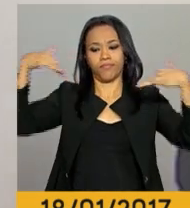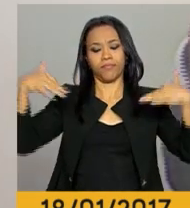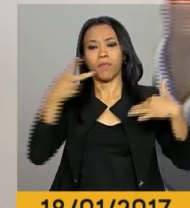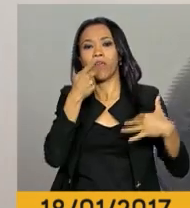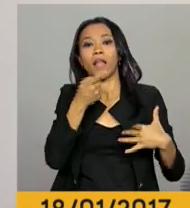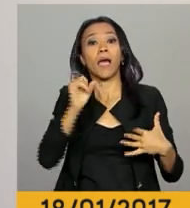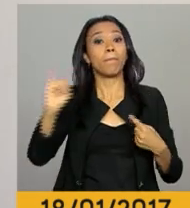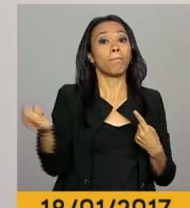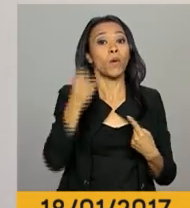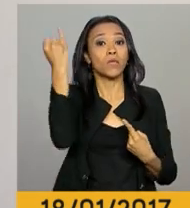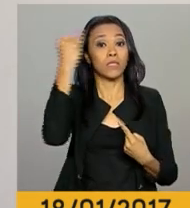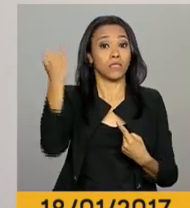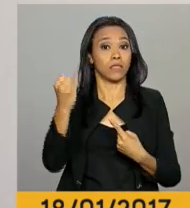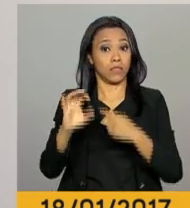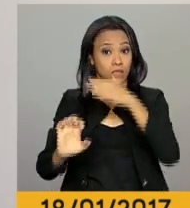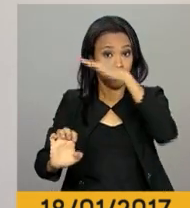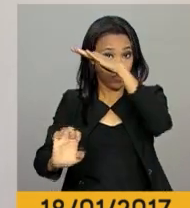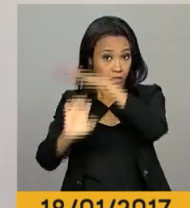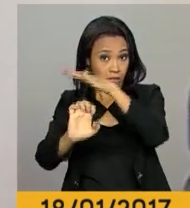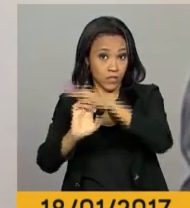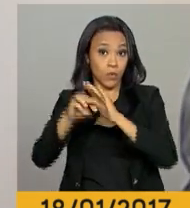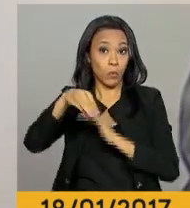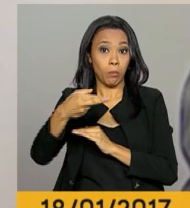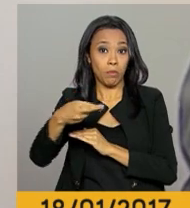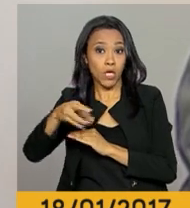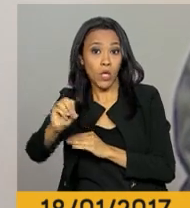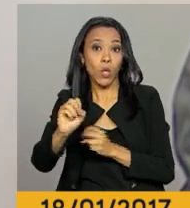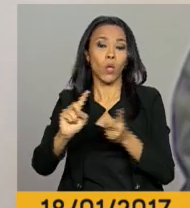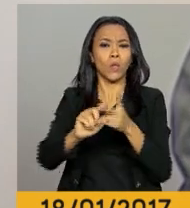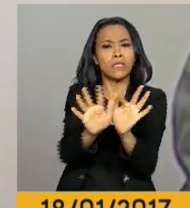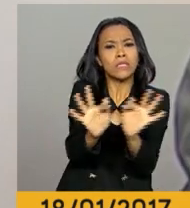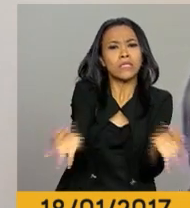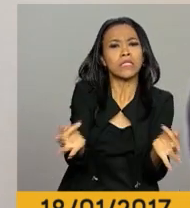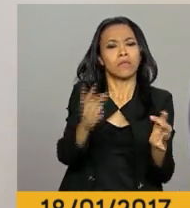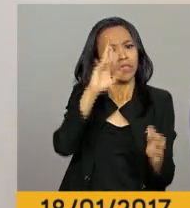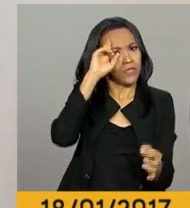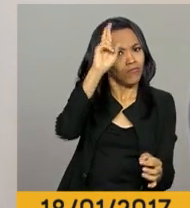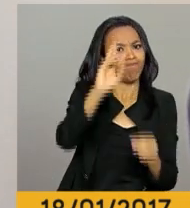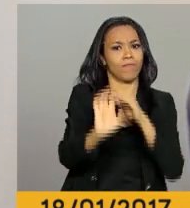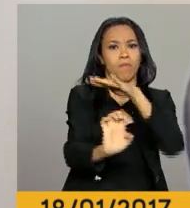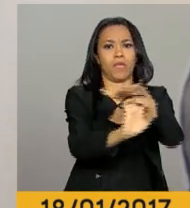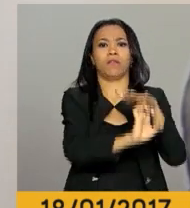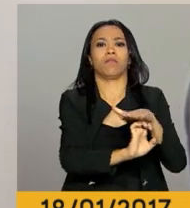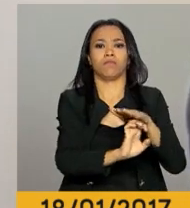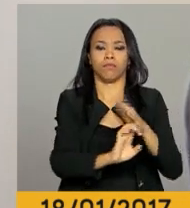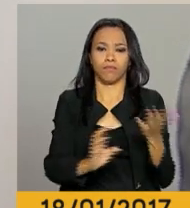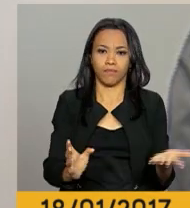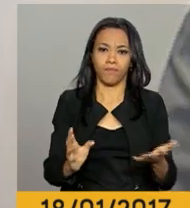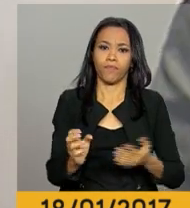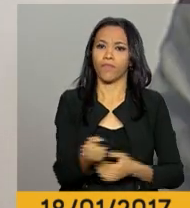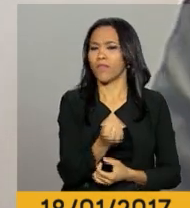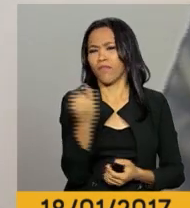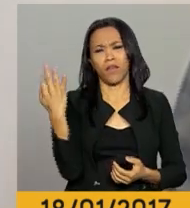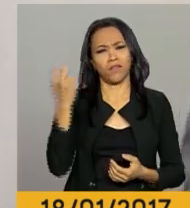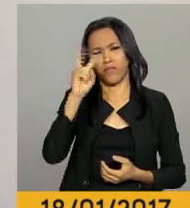pequeno e médio Empresário é este o objetivo que me fez vir até aqui e quantas